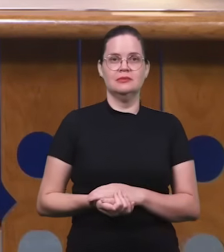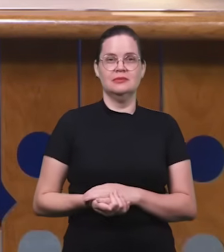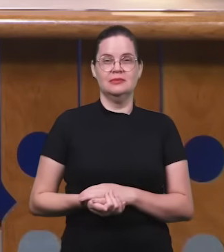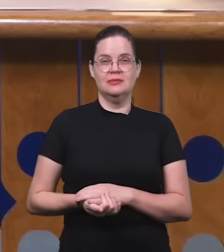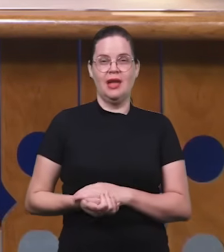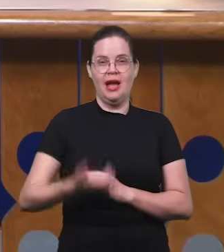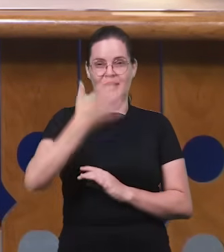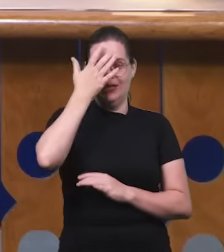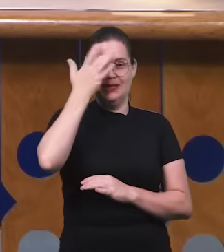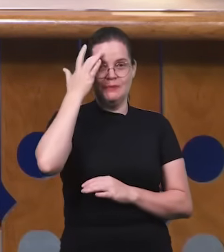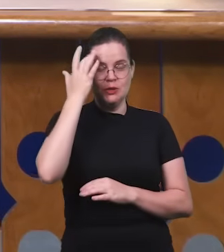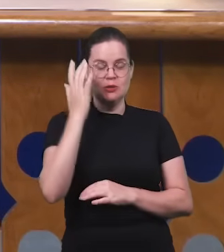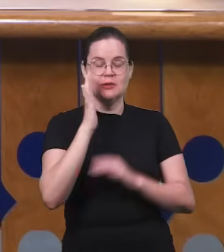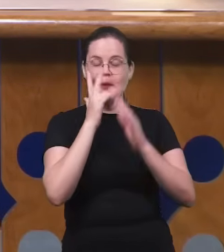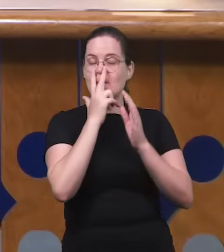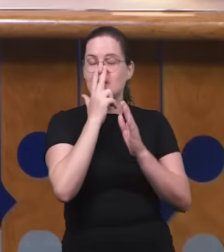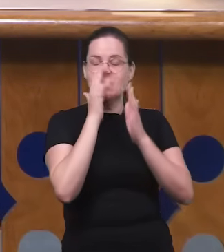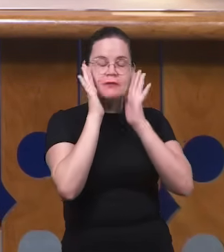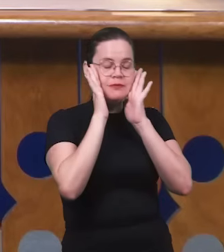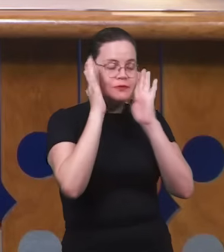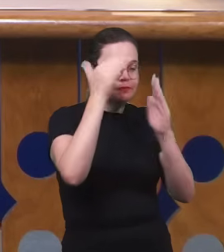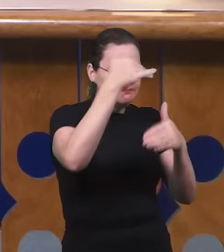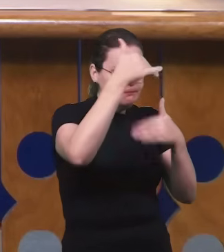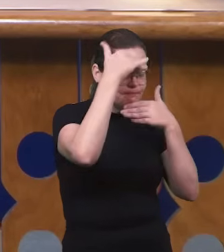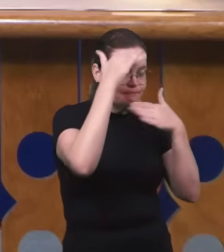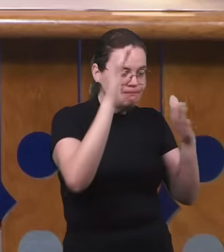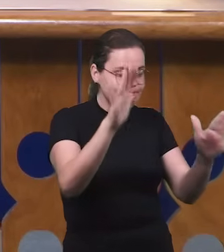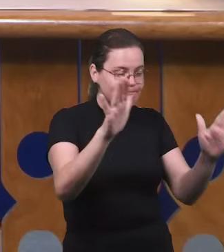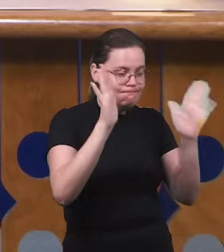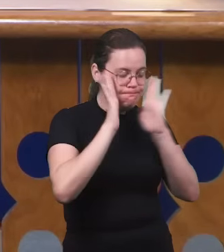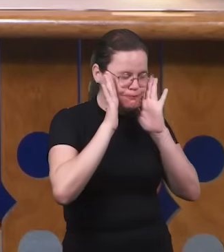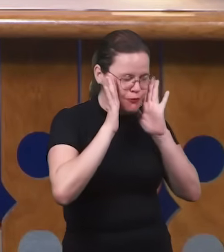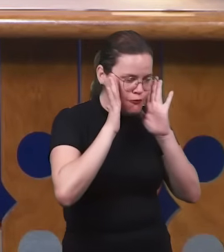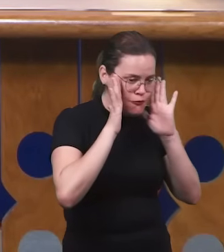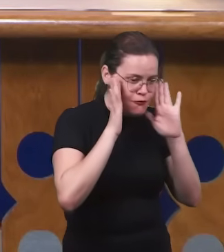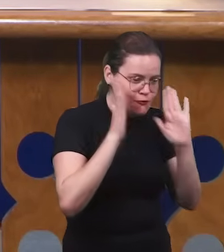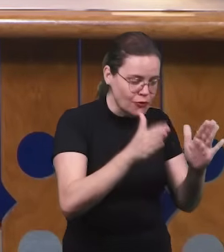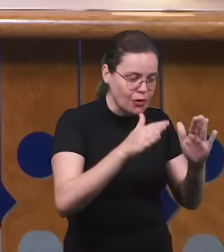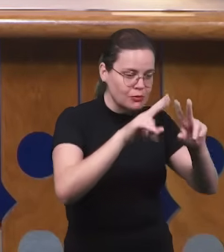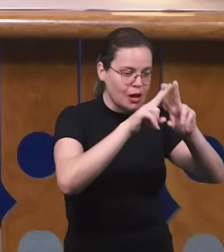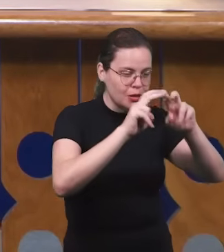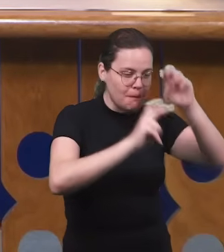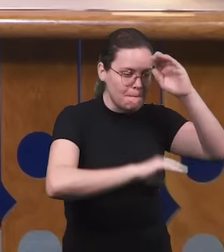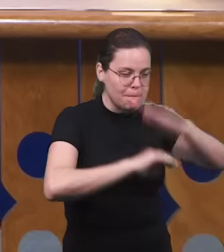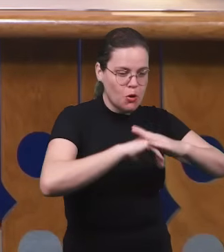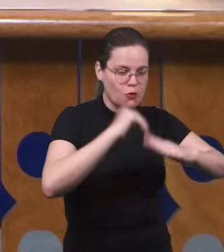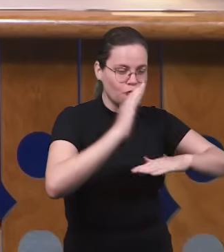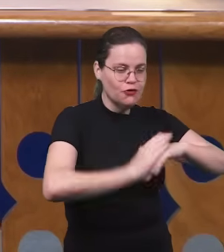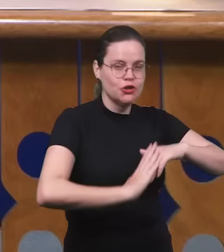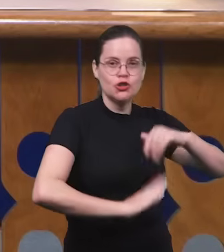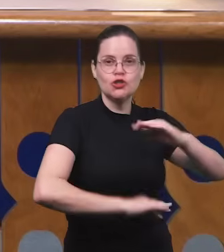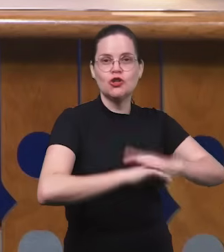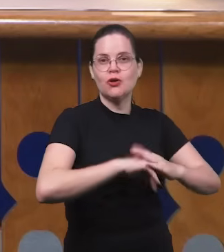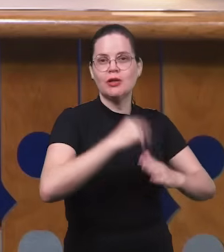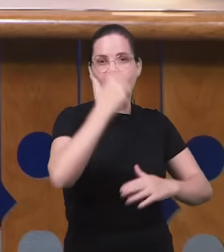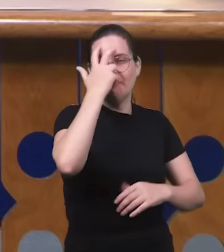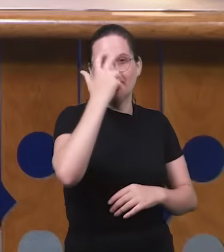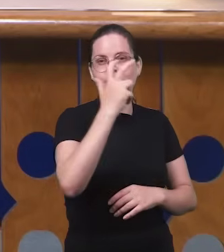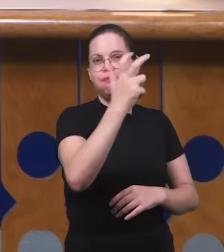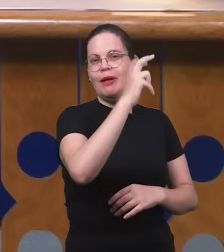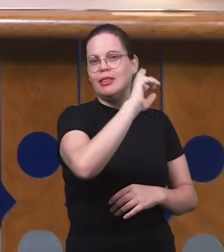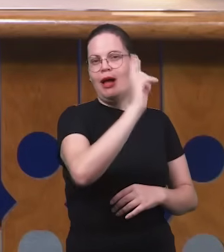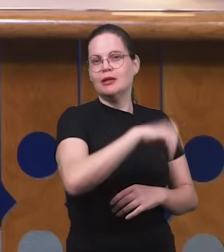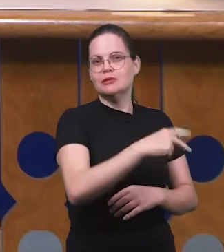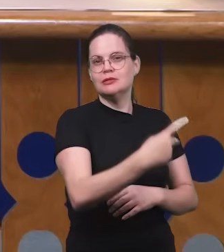de cabeça, não é? Se podemos dizer assim, se lançam vertiginosamente nos assuntos profissionais, intelectuais, da